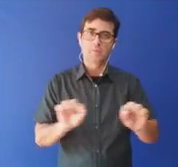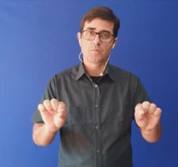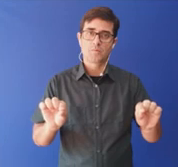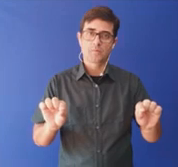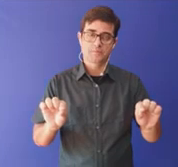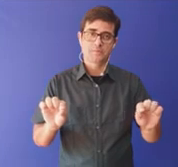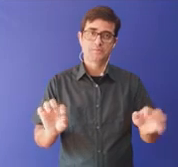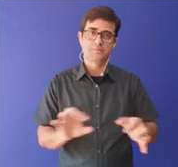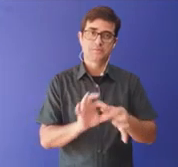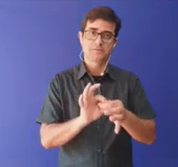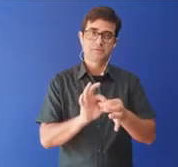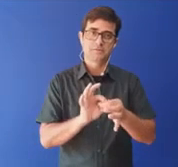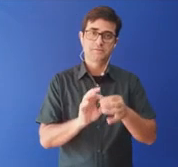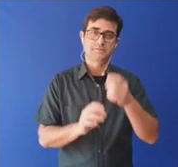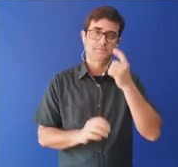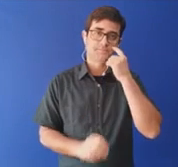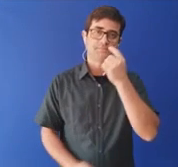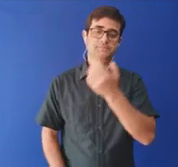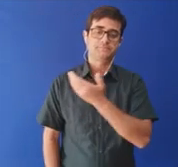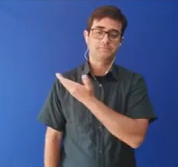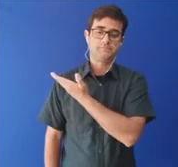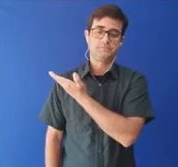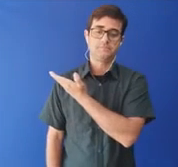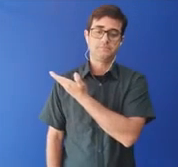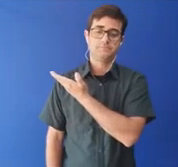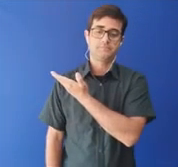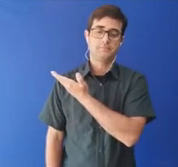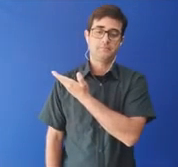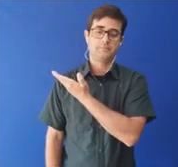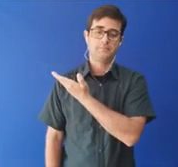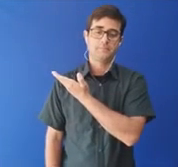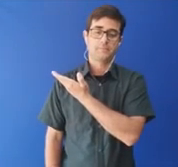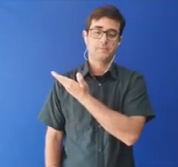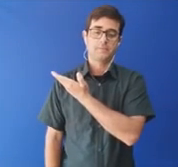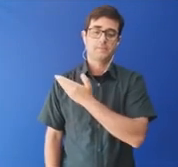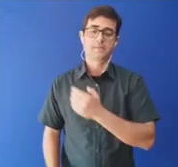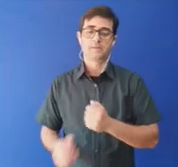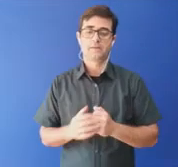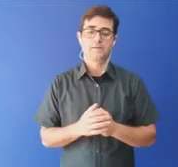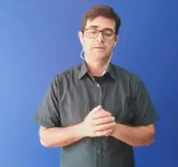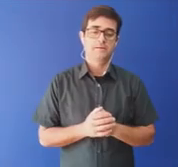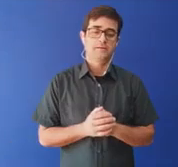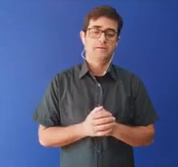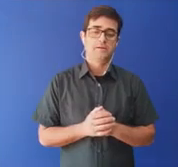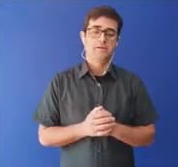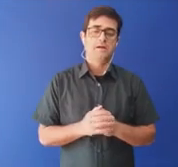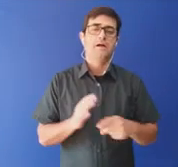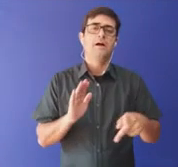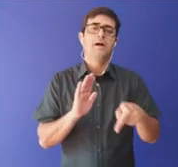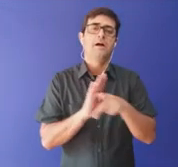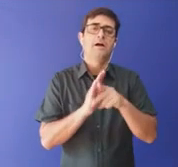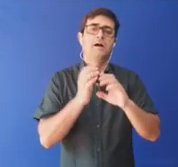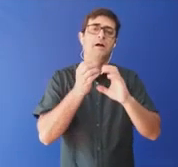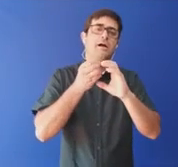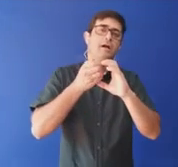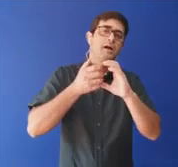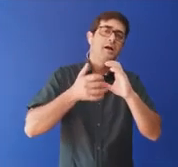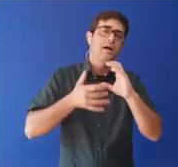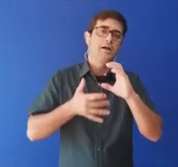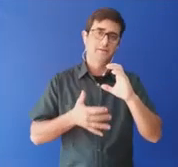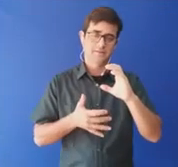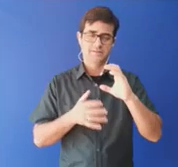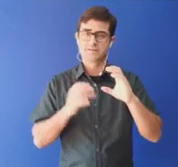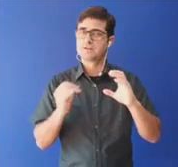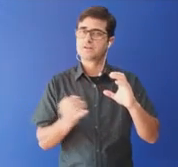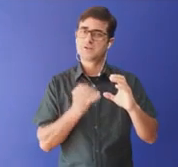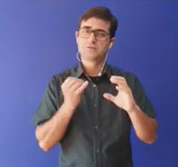do comprimento de ligação. Bom, por que é importante a gente entender essas características?